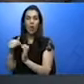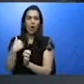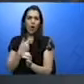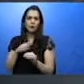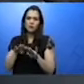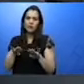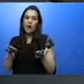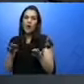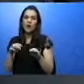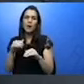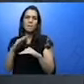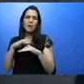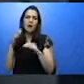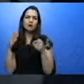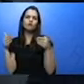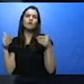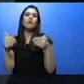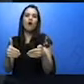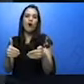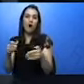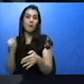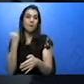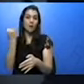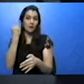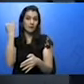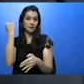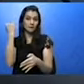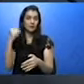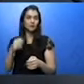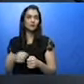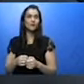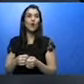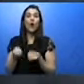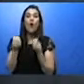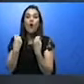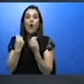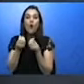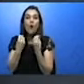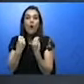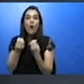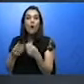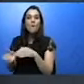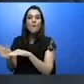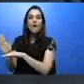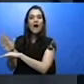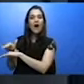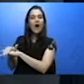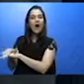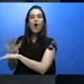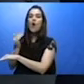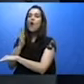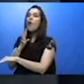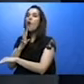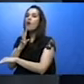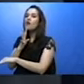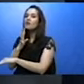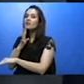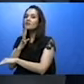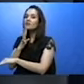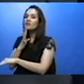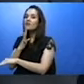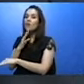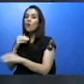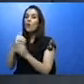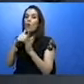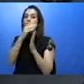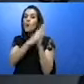mais específicas, mais importantes. Como Mona Lisa conheceu o pintor Leonardo da Vinci? Como será